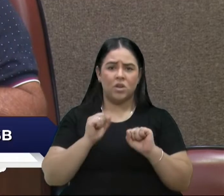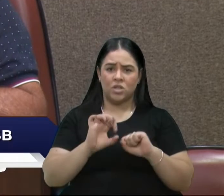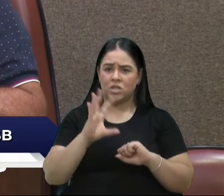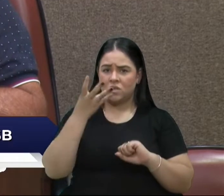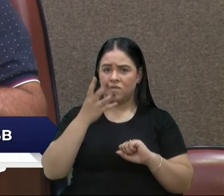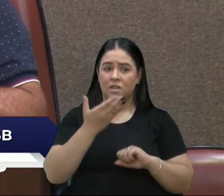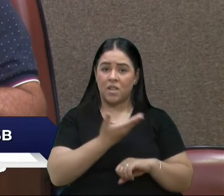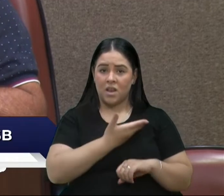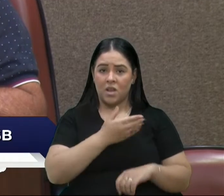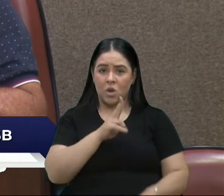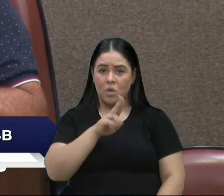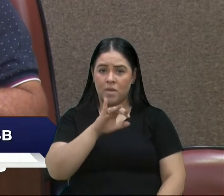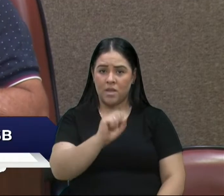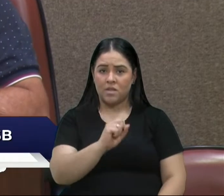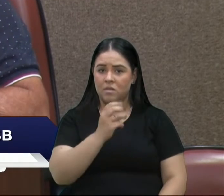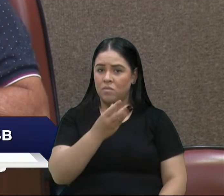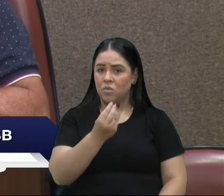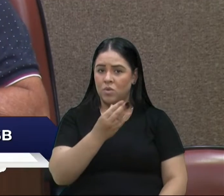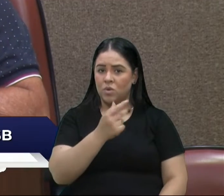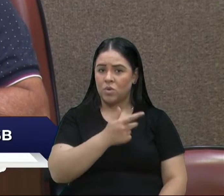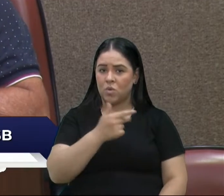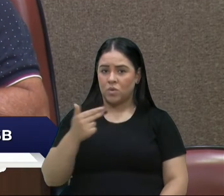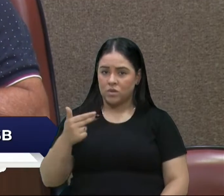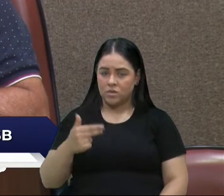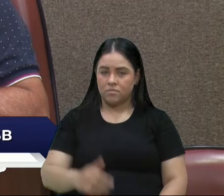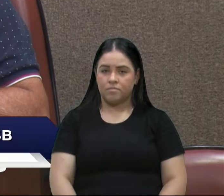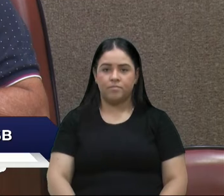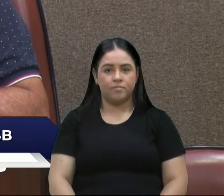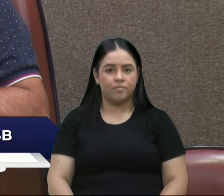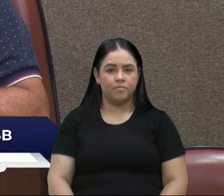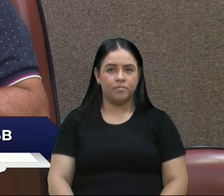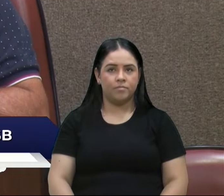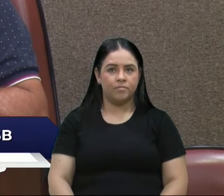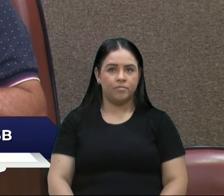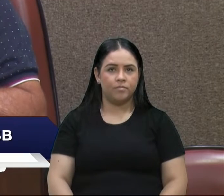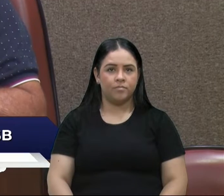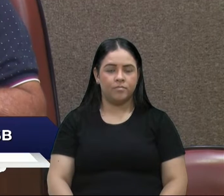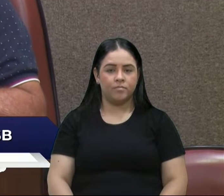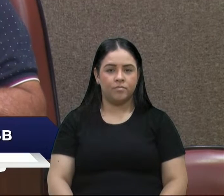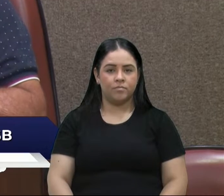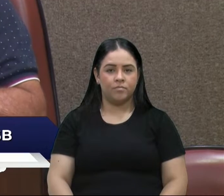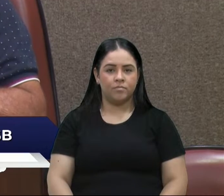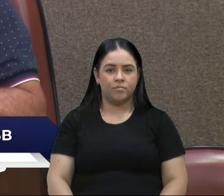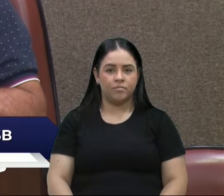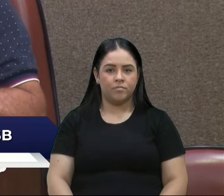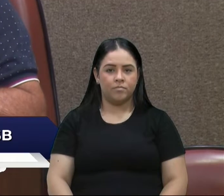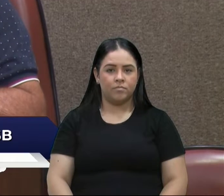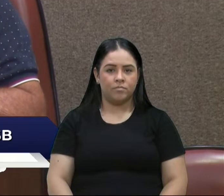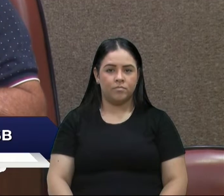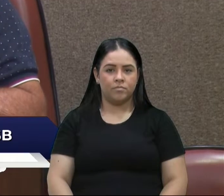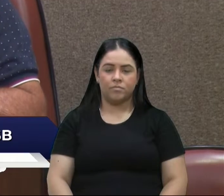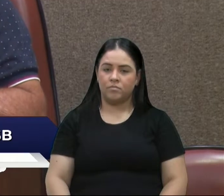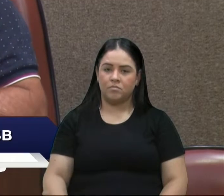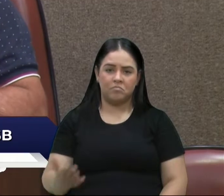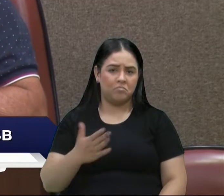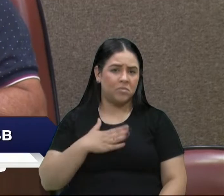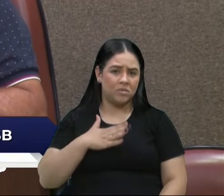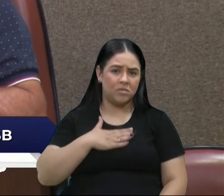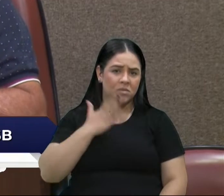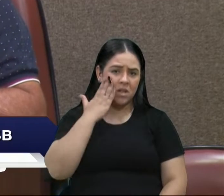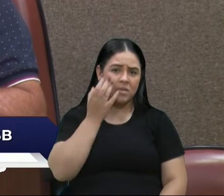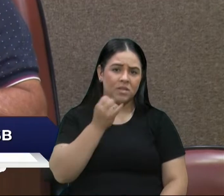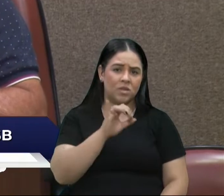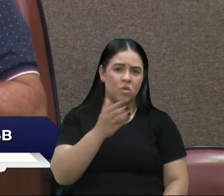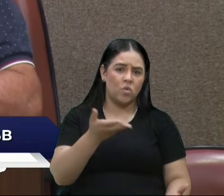UBS muitas questões. Então, a matemática é plena. Se hoje o município gasta